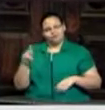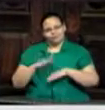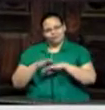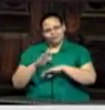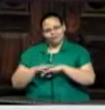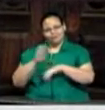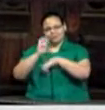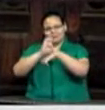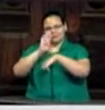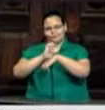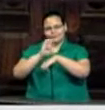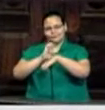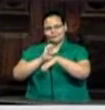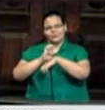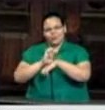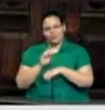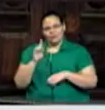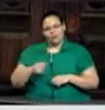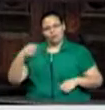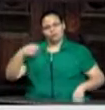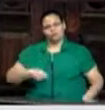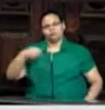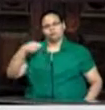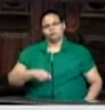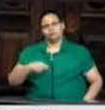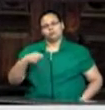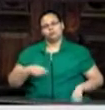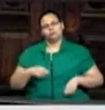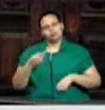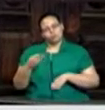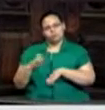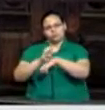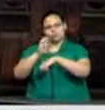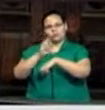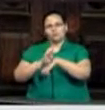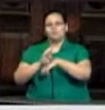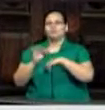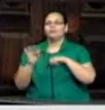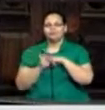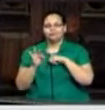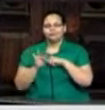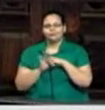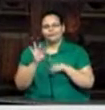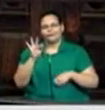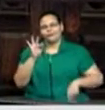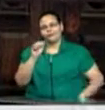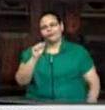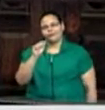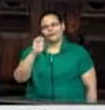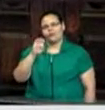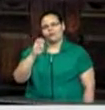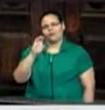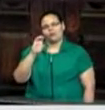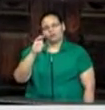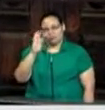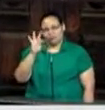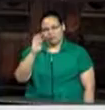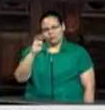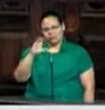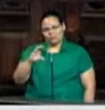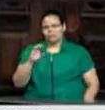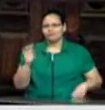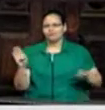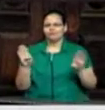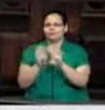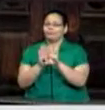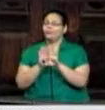Estado, naquilo que são as obrigações do Estado, a FAETEC já teria fechado.